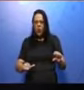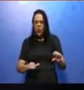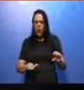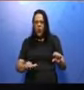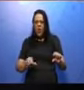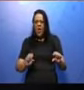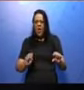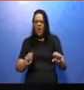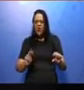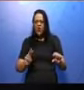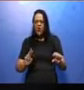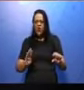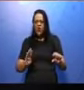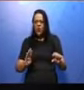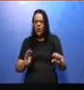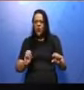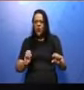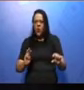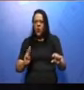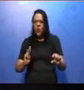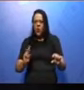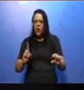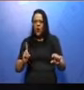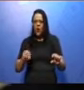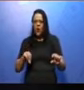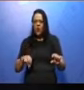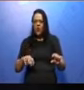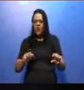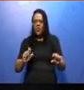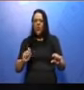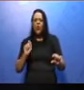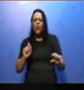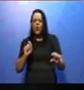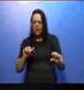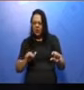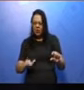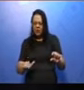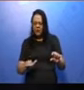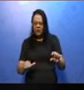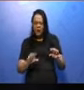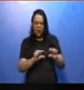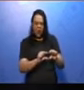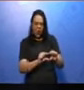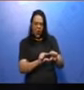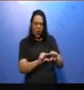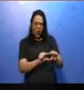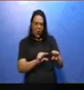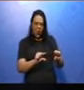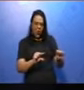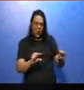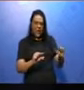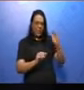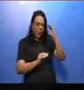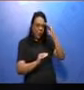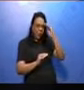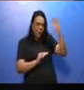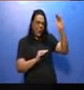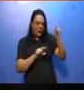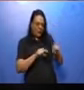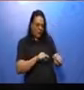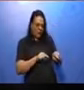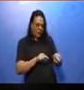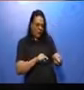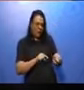a adjetiva. O que caracteriza, o que constitui uma oração subordinada? Já